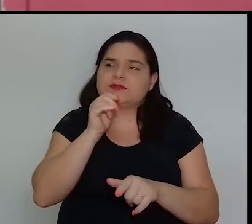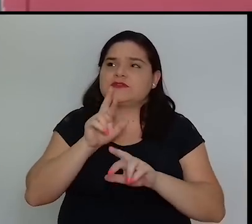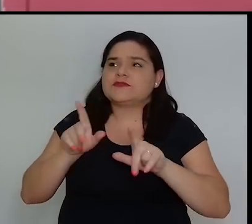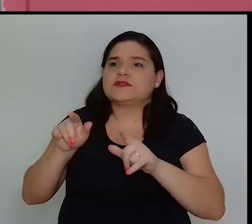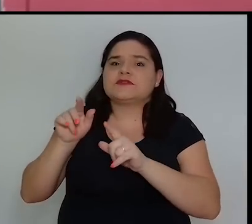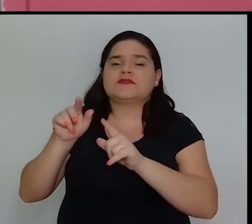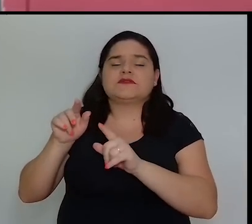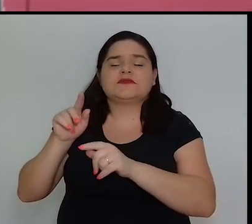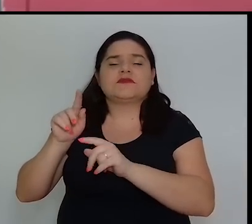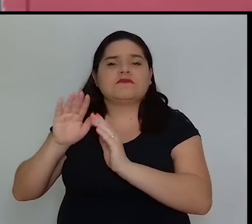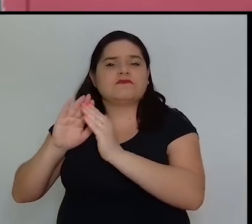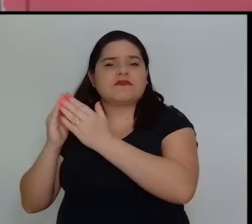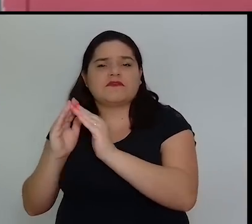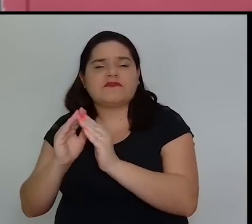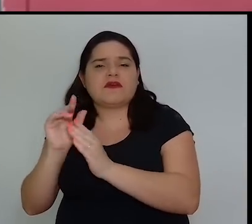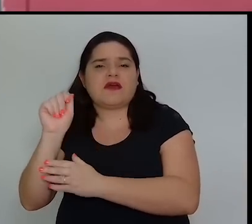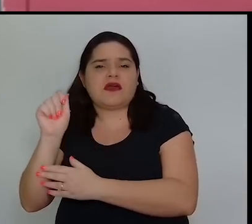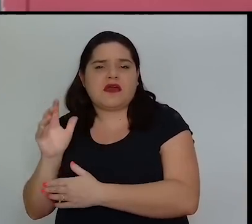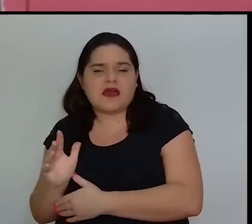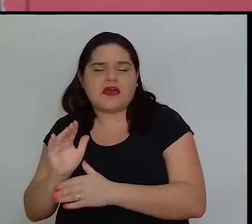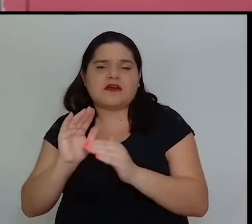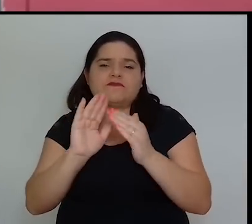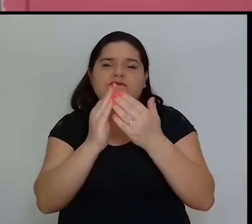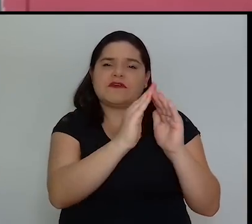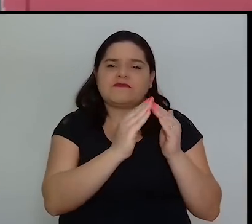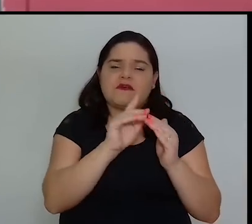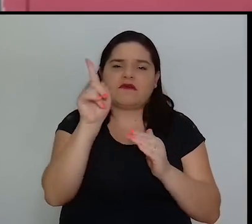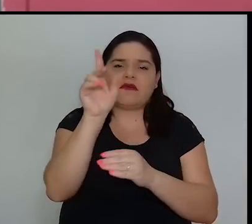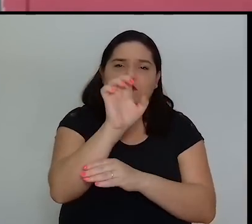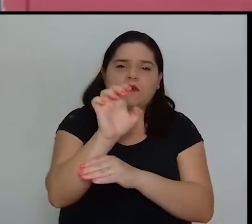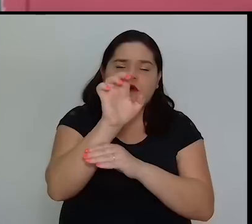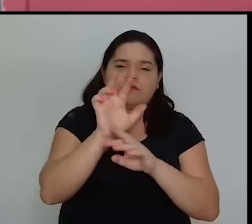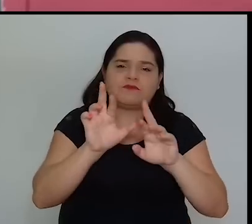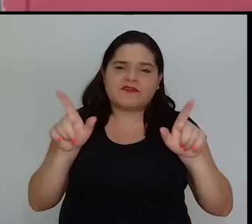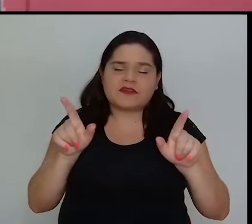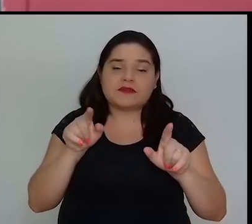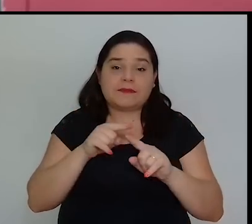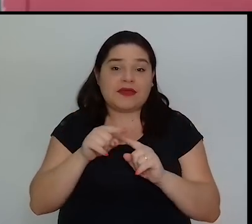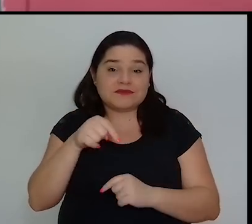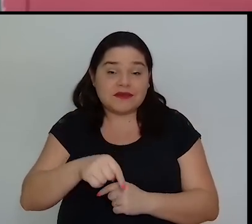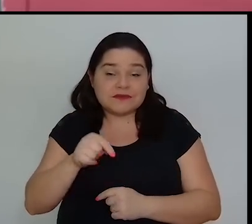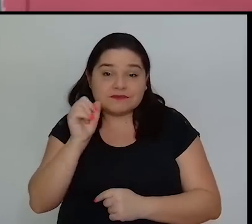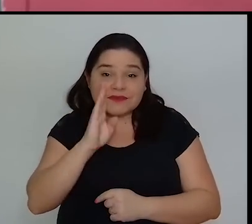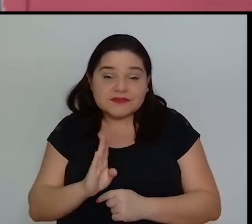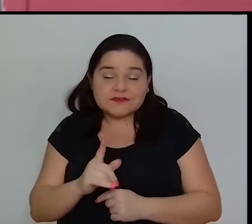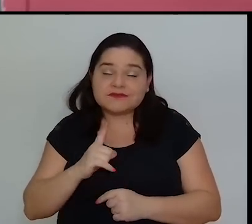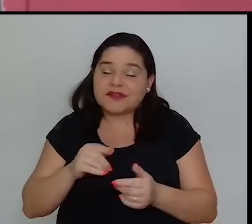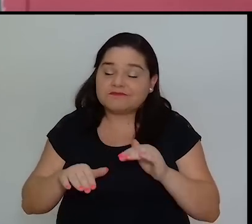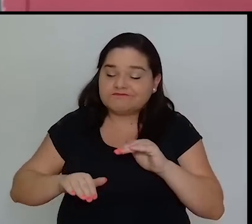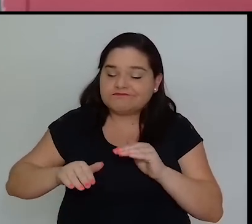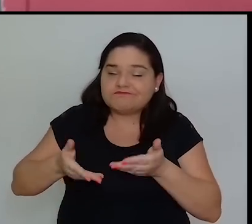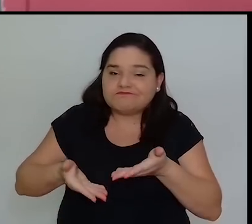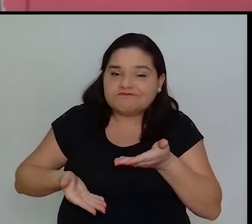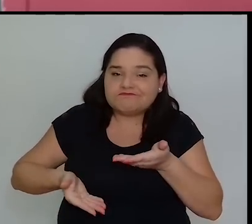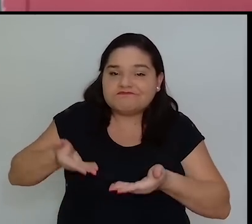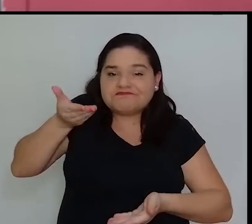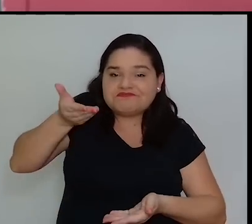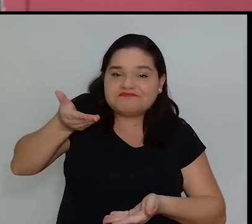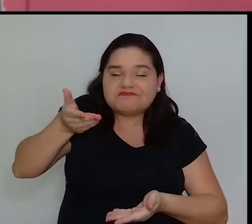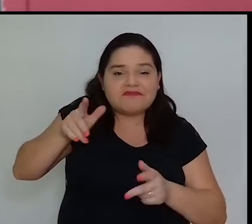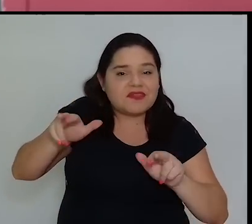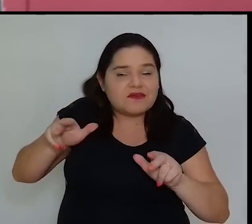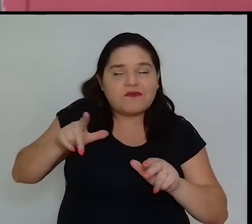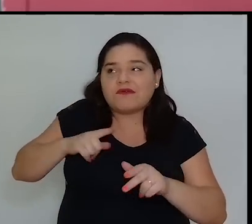Europa elas são um diferente mas o fato é que existe desequilíbrio social em qualquer lugar e na medida em que existe